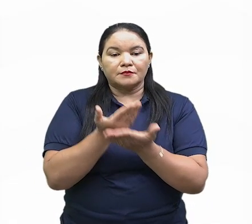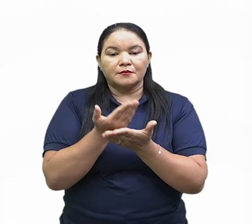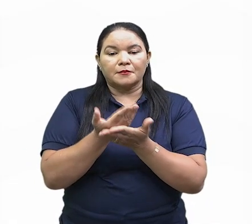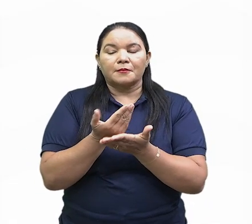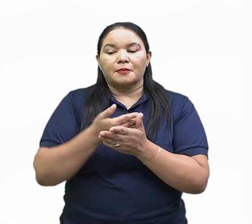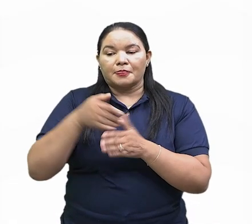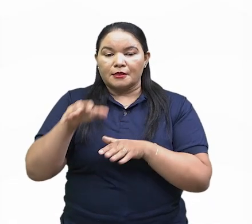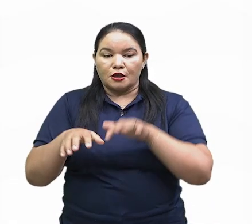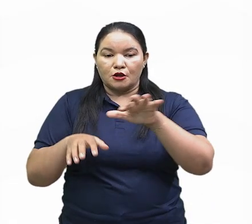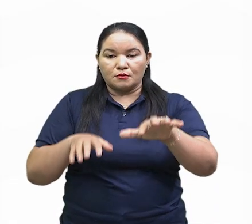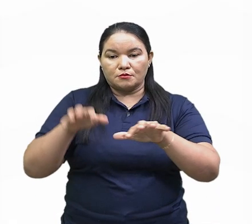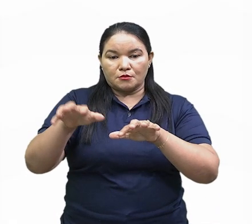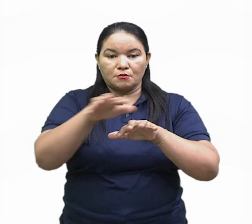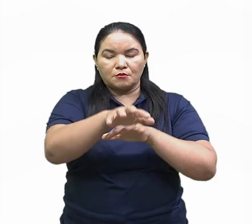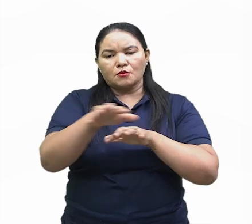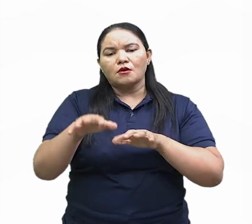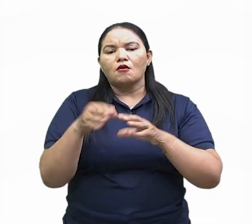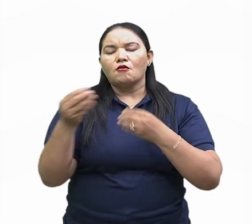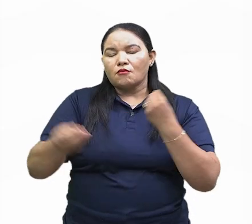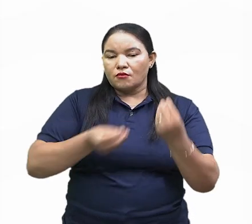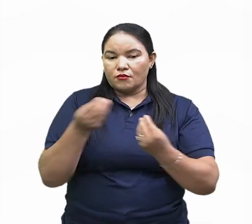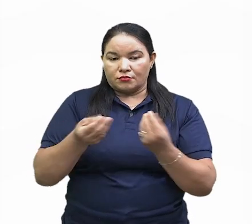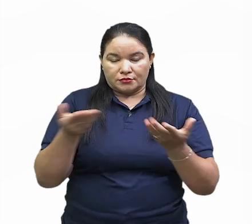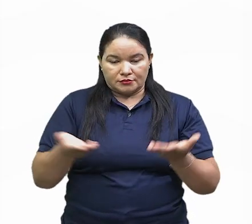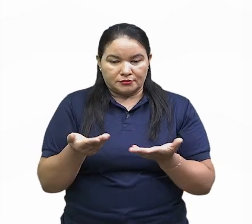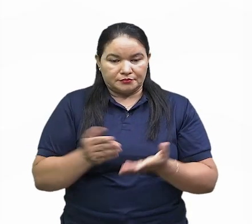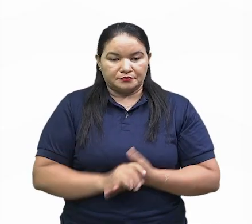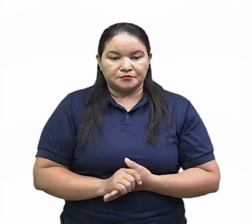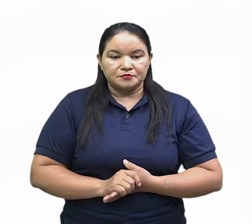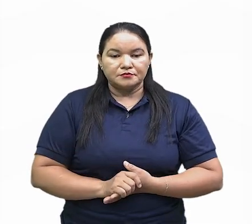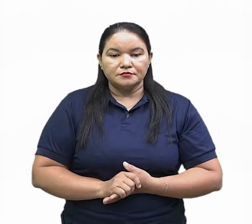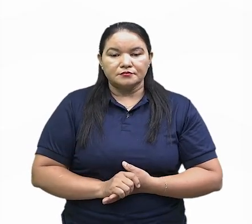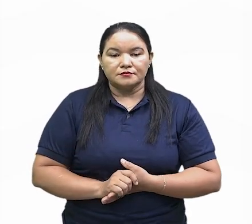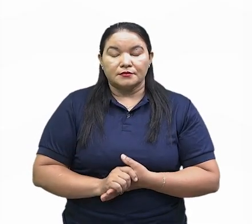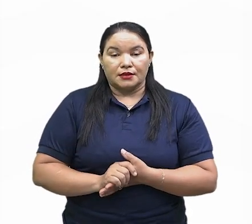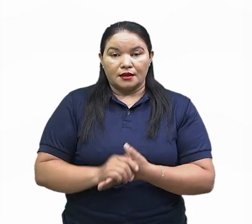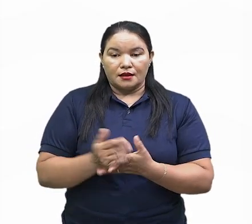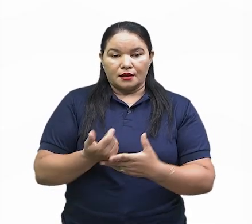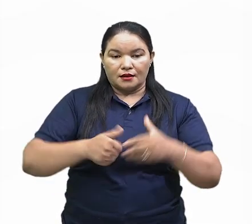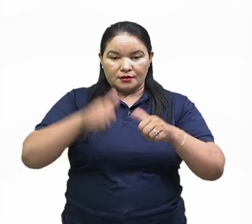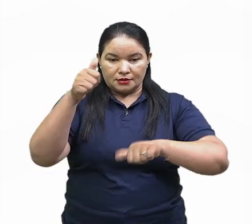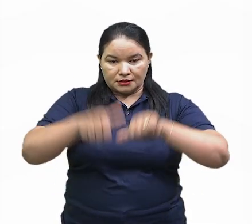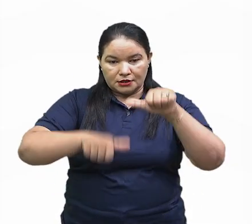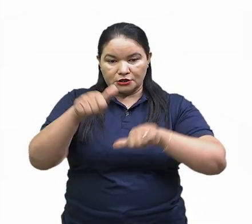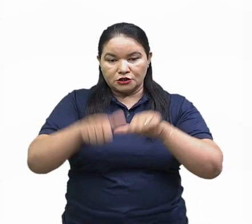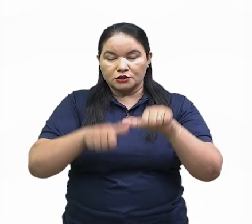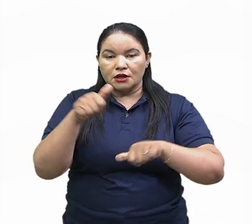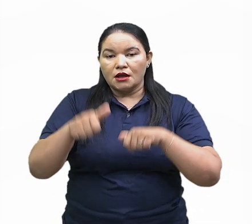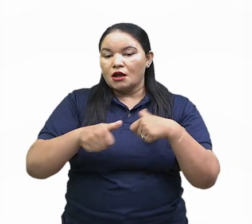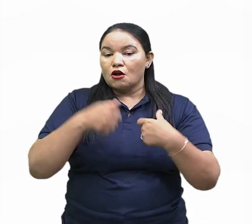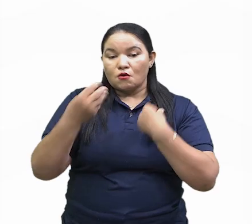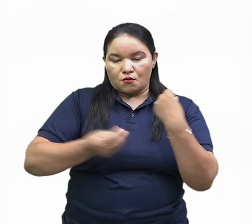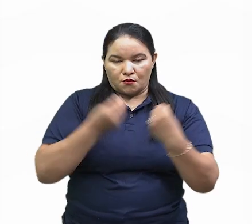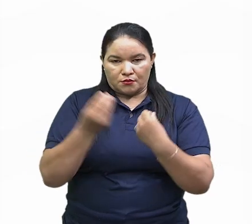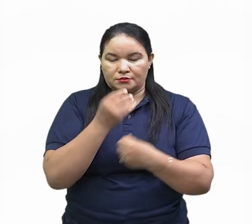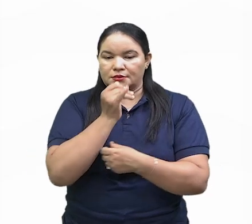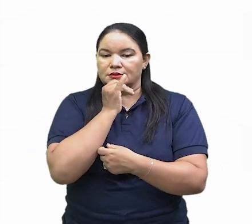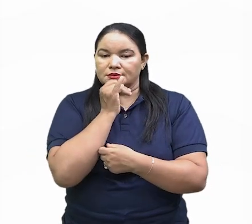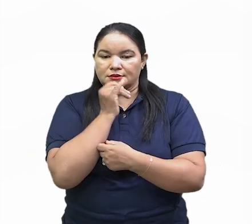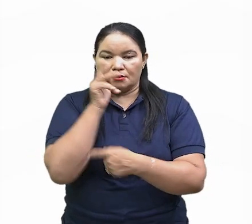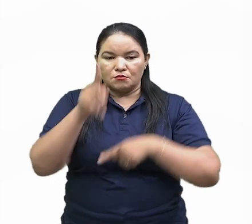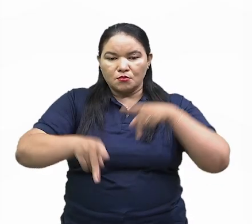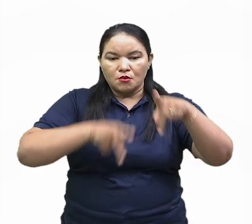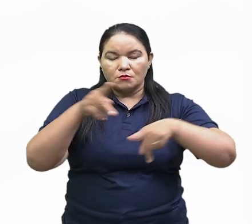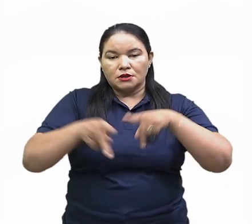distribuição espacial, onde essa distribuição espacial, gente, analisa como a população